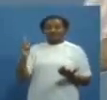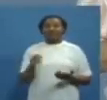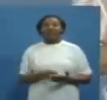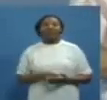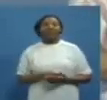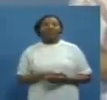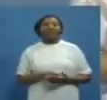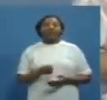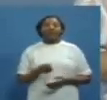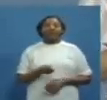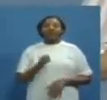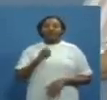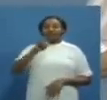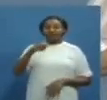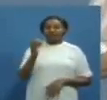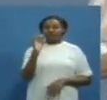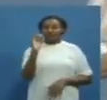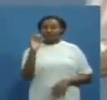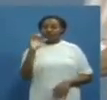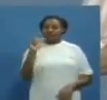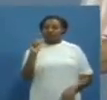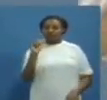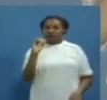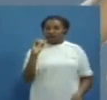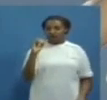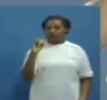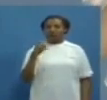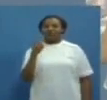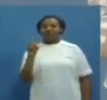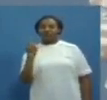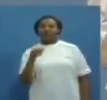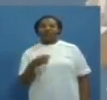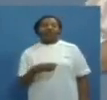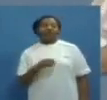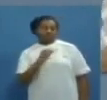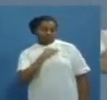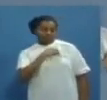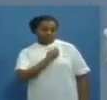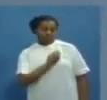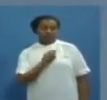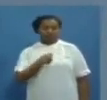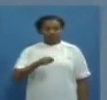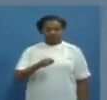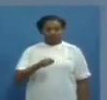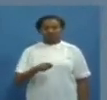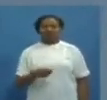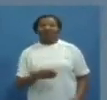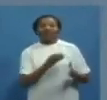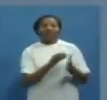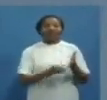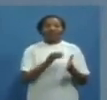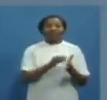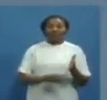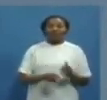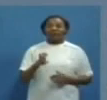João, capítulo 16, versículos 5 seguintes.